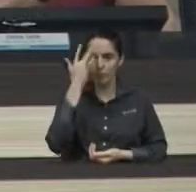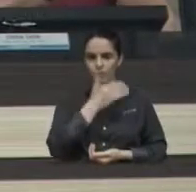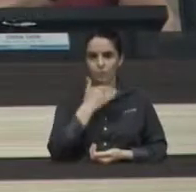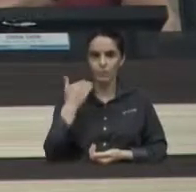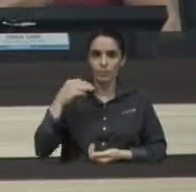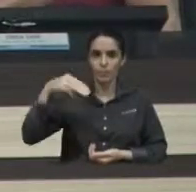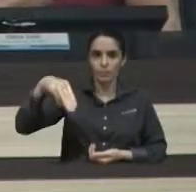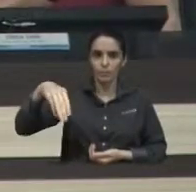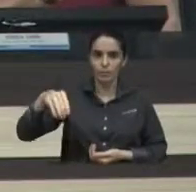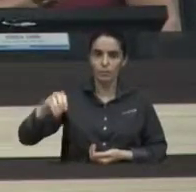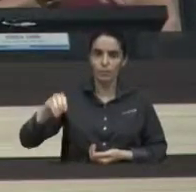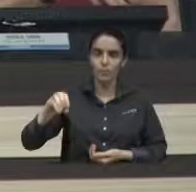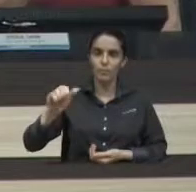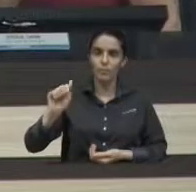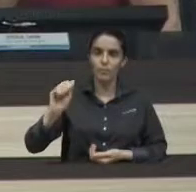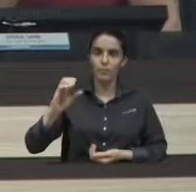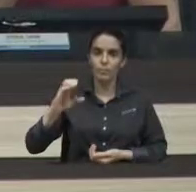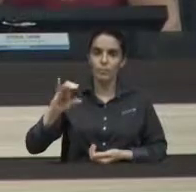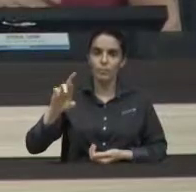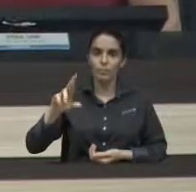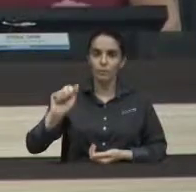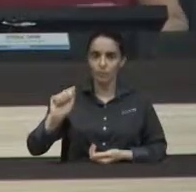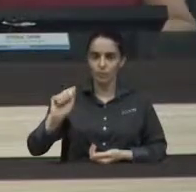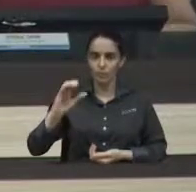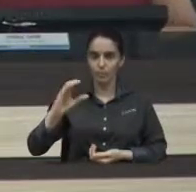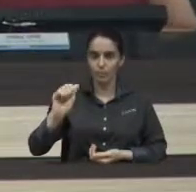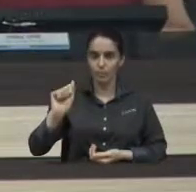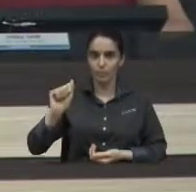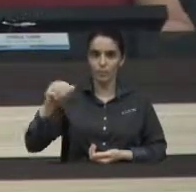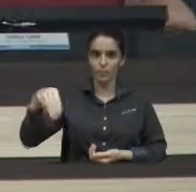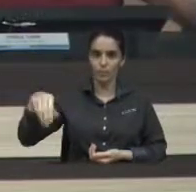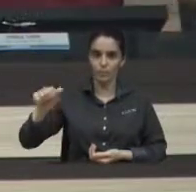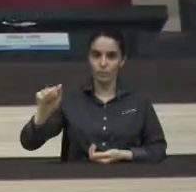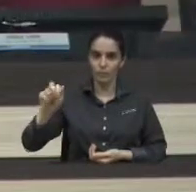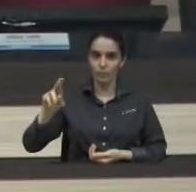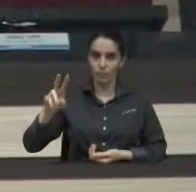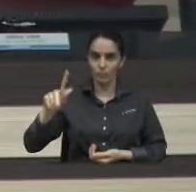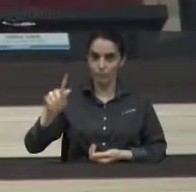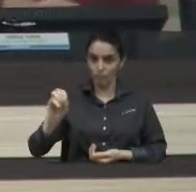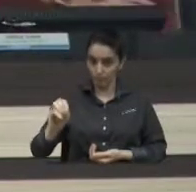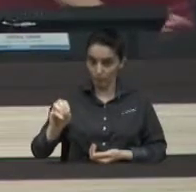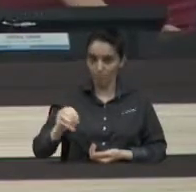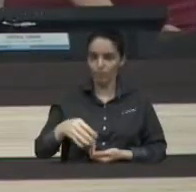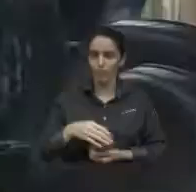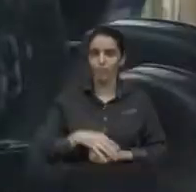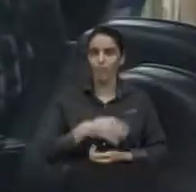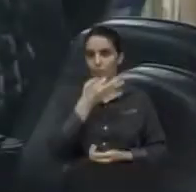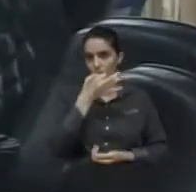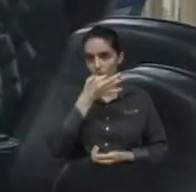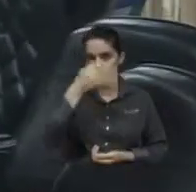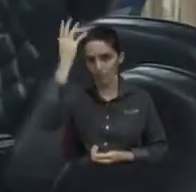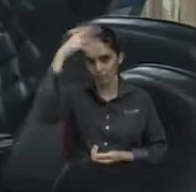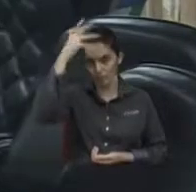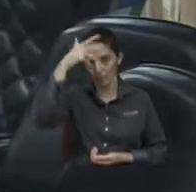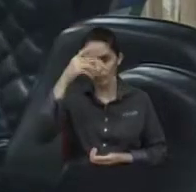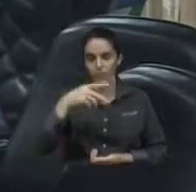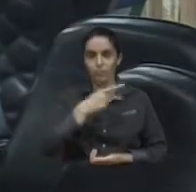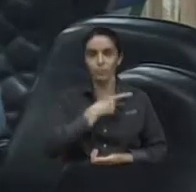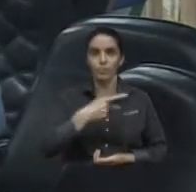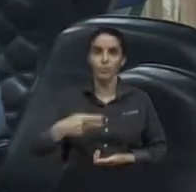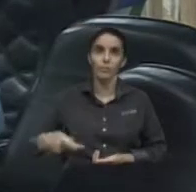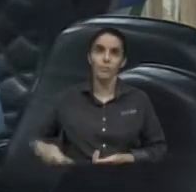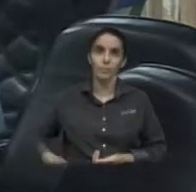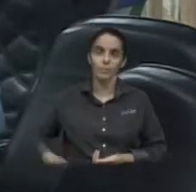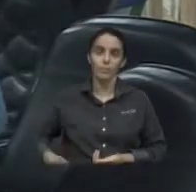Moacir Camargo Silveira Filho. Desejo discutir, senhor Com a presidente. palavra a vereadora Érica Tanque. Senhor